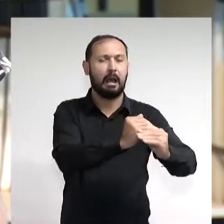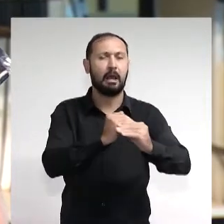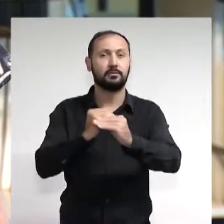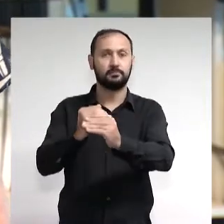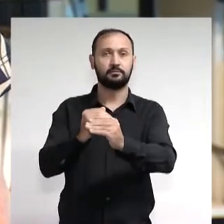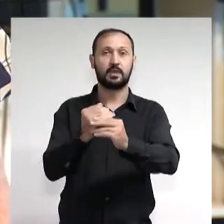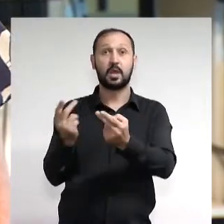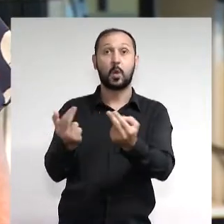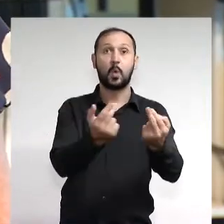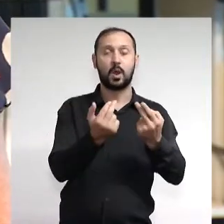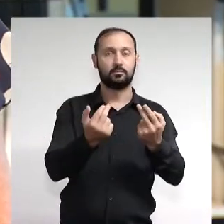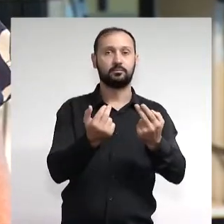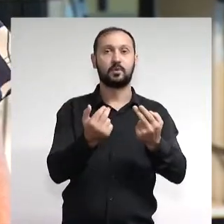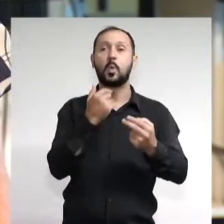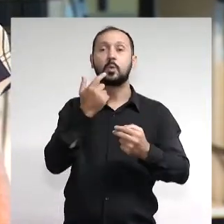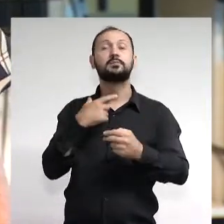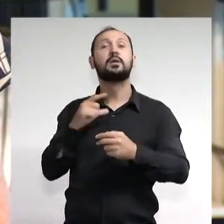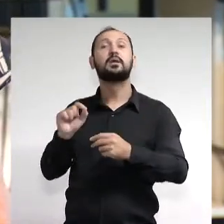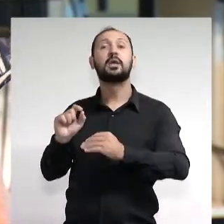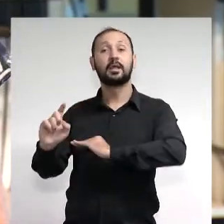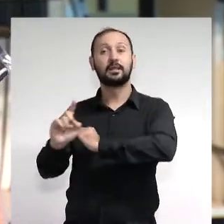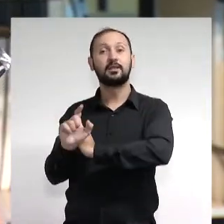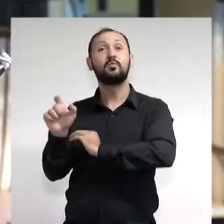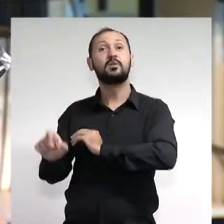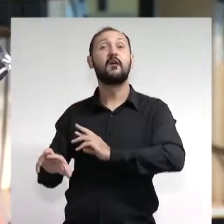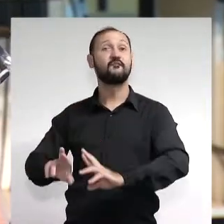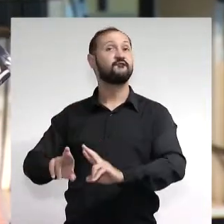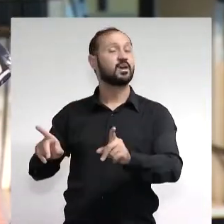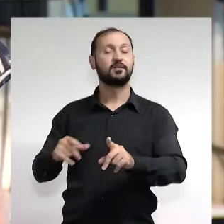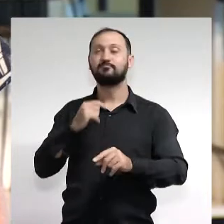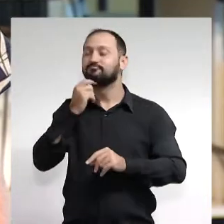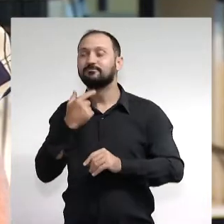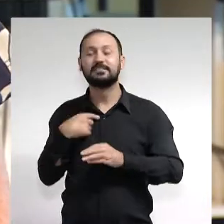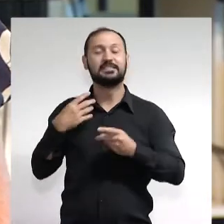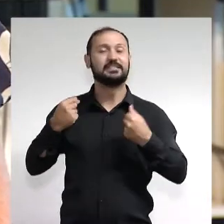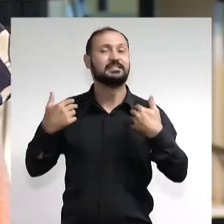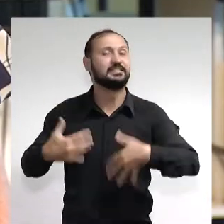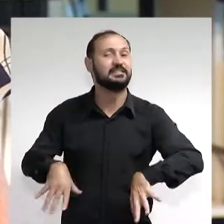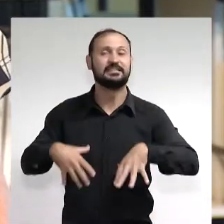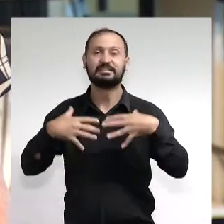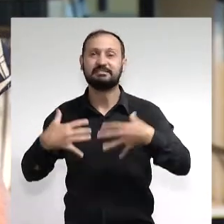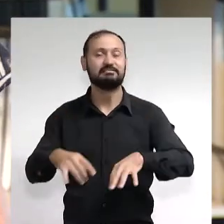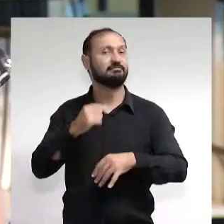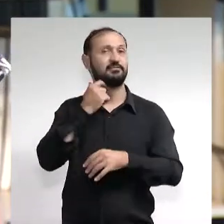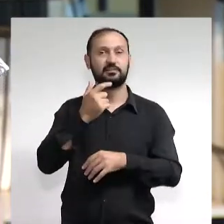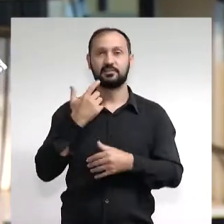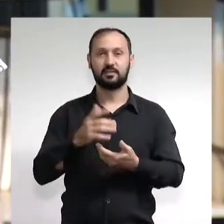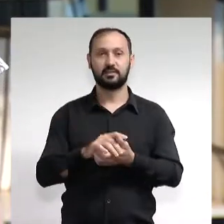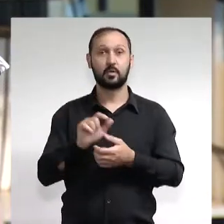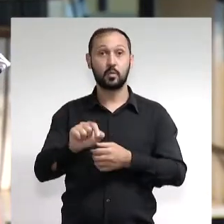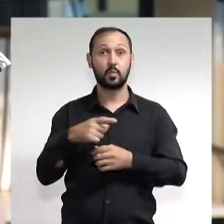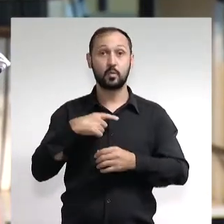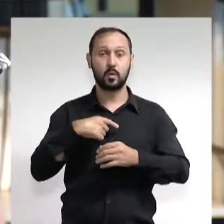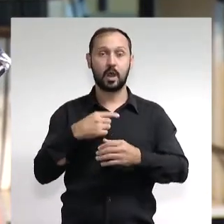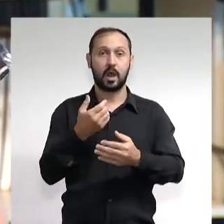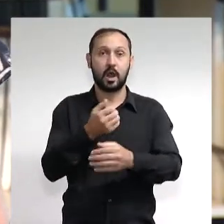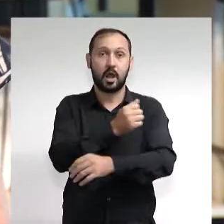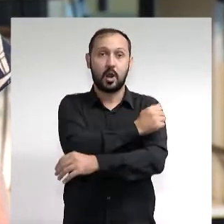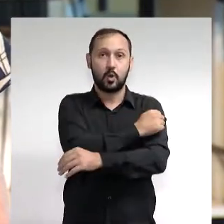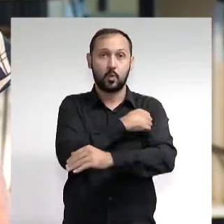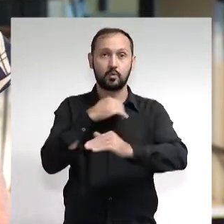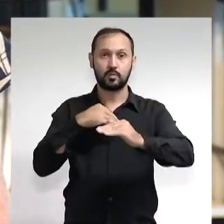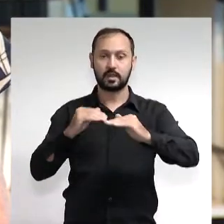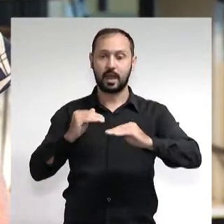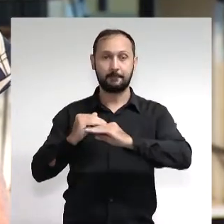consegue atender as diferenças. Então, aquele estudante que tem uma habilidade acima da média, ele